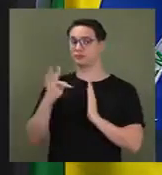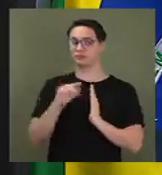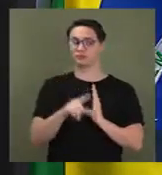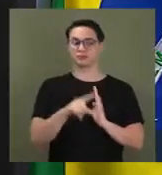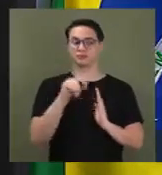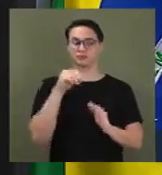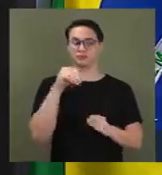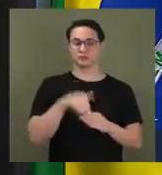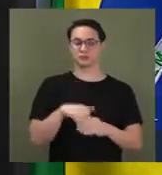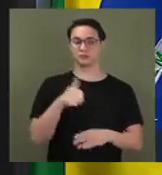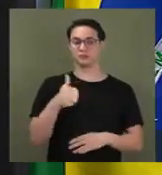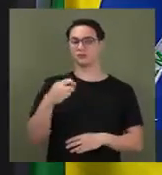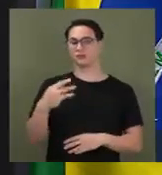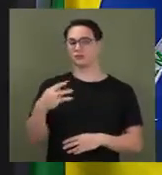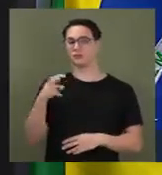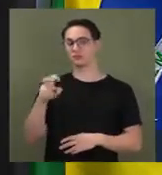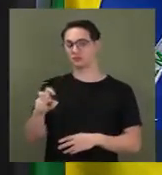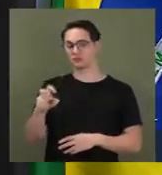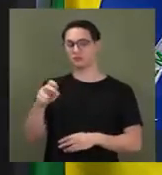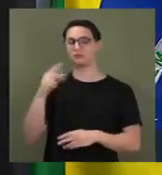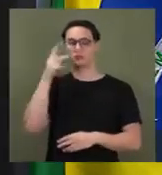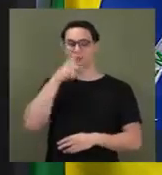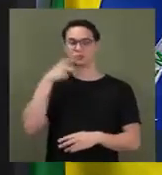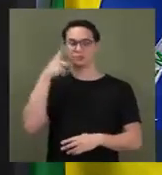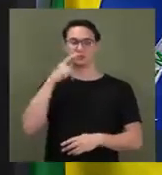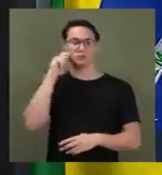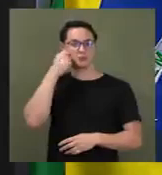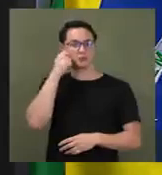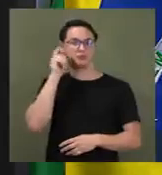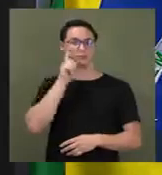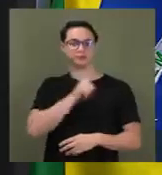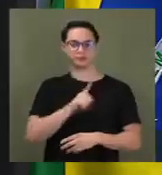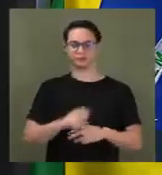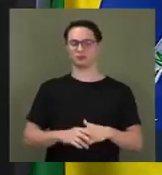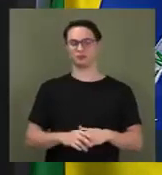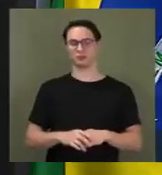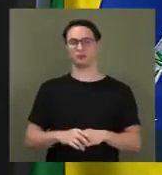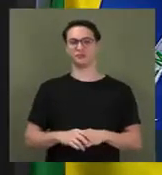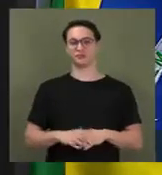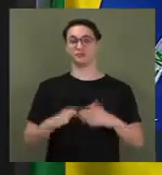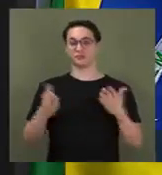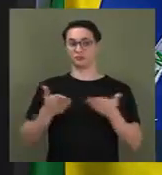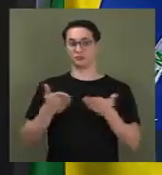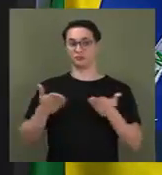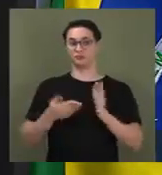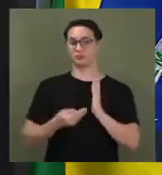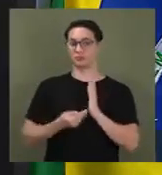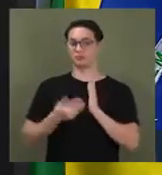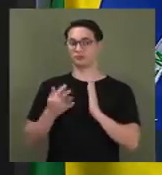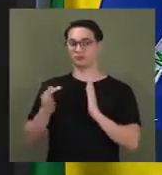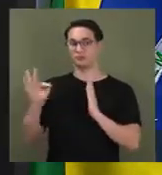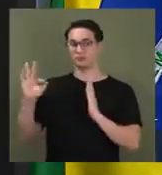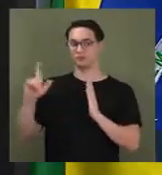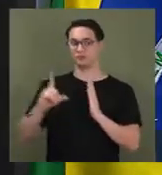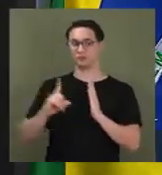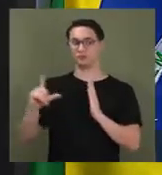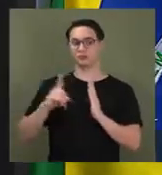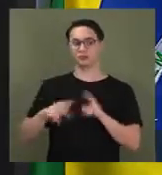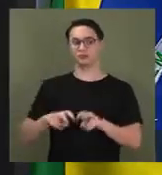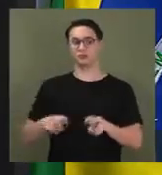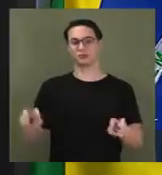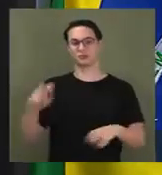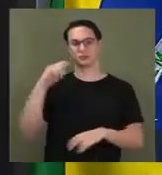135 parlamentares negros, pretos e pardos. hoje na Câmara Federal, temos uma bancada